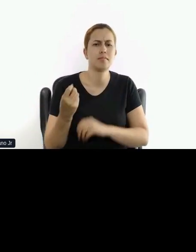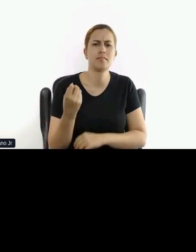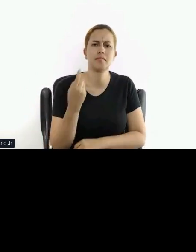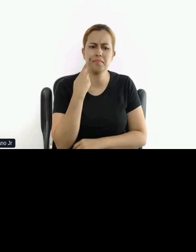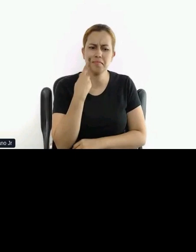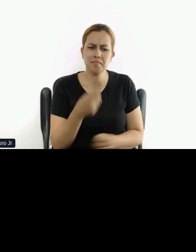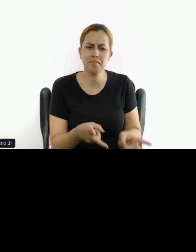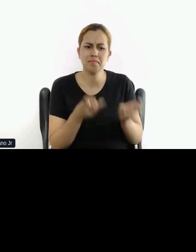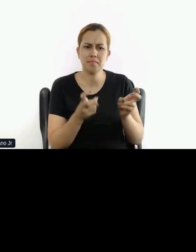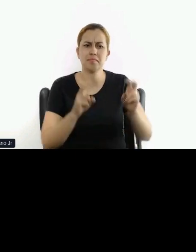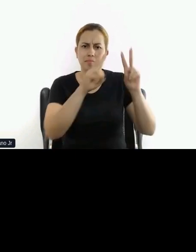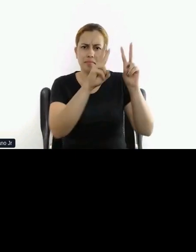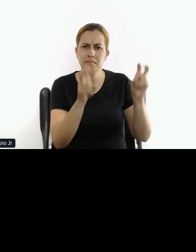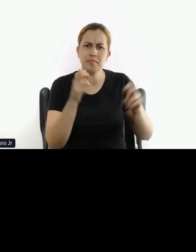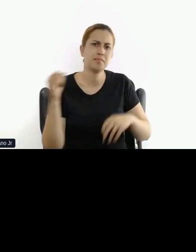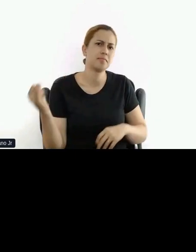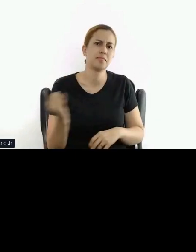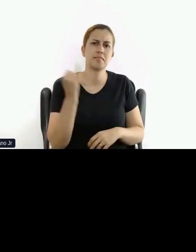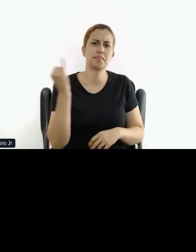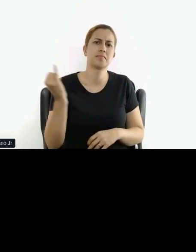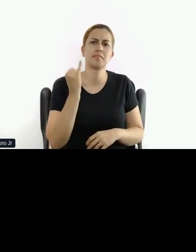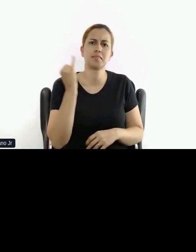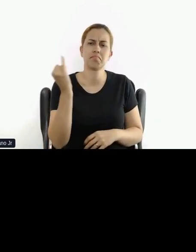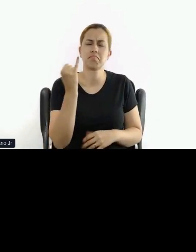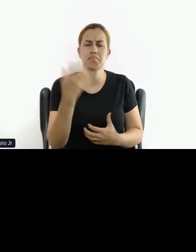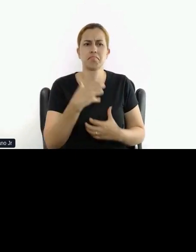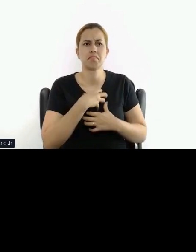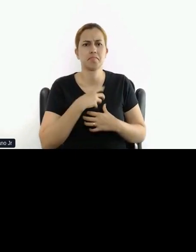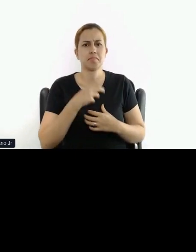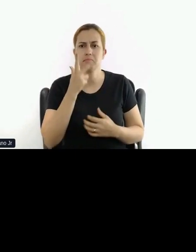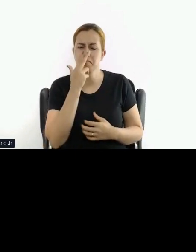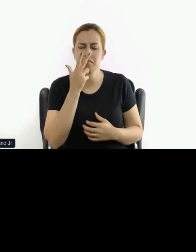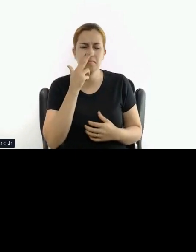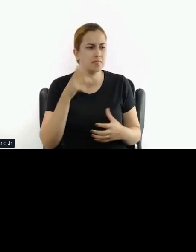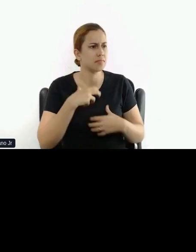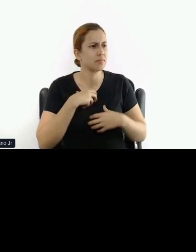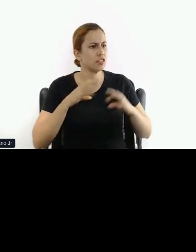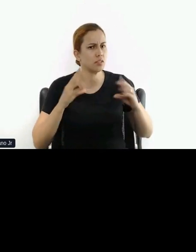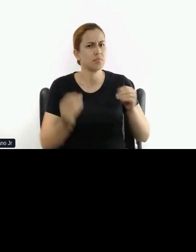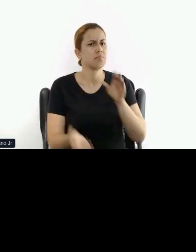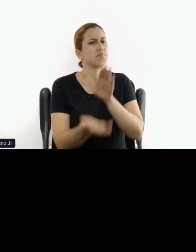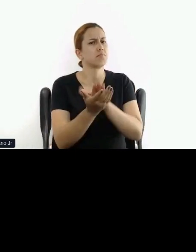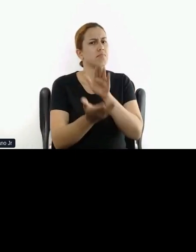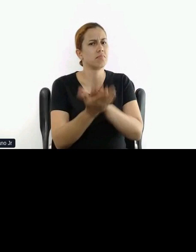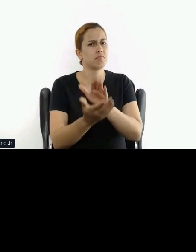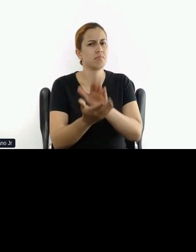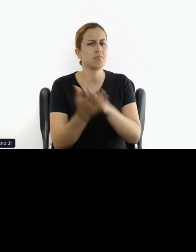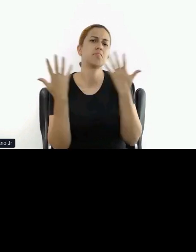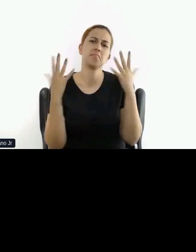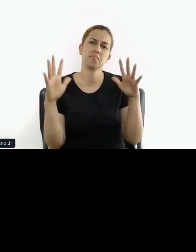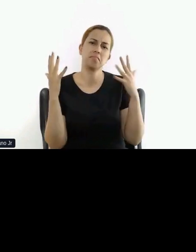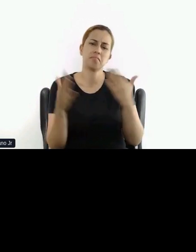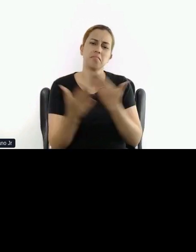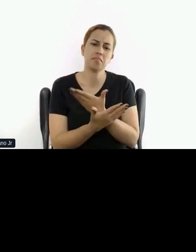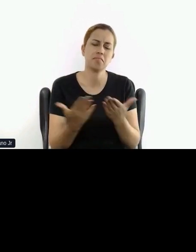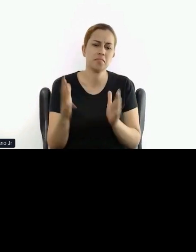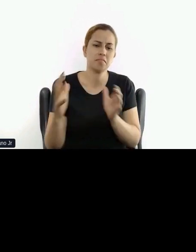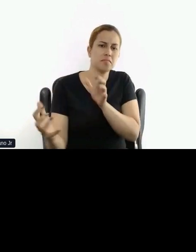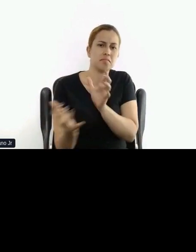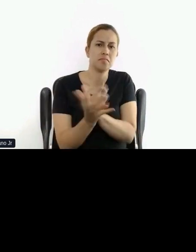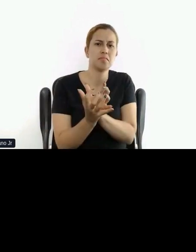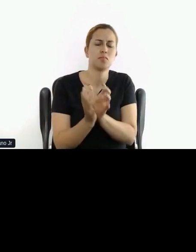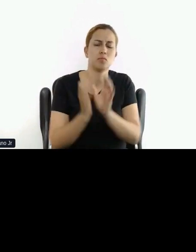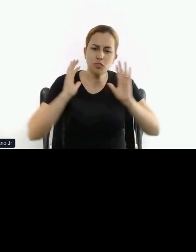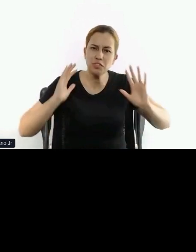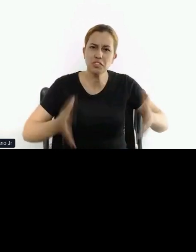fala desse assunto, é uma conscientização geral, né, então quero dar parabéns para todos, né, vocês que estão aqui, todos que já participaram